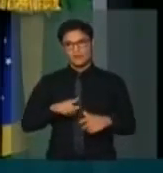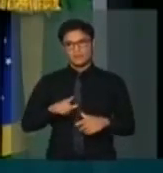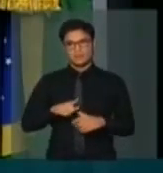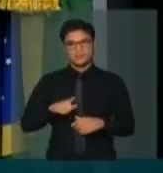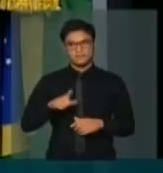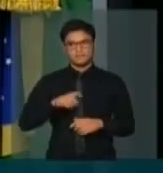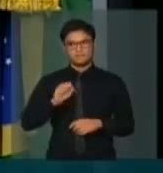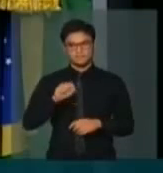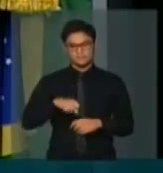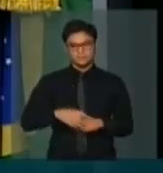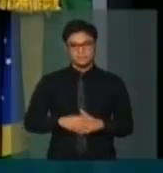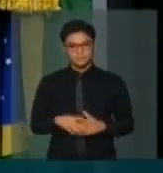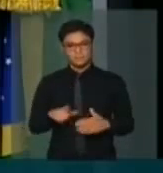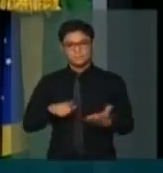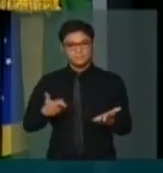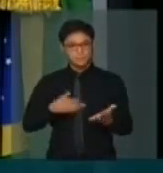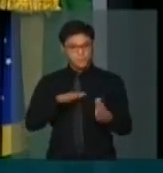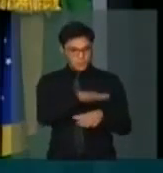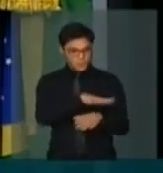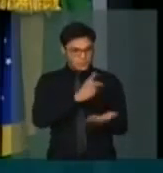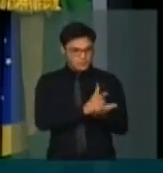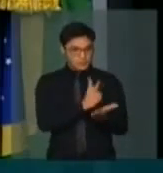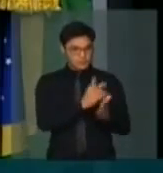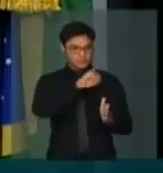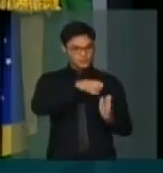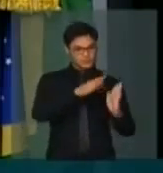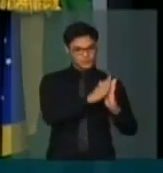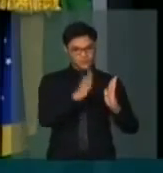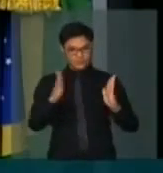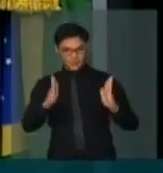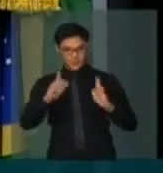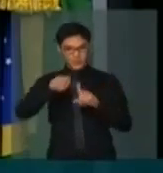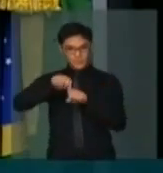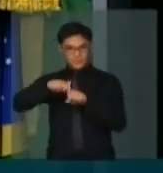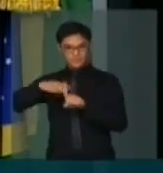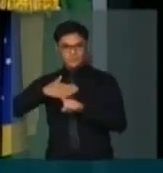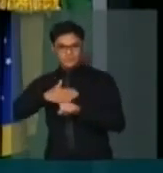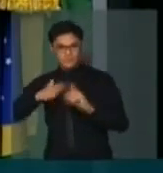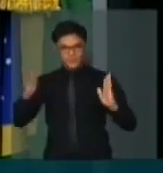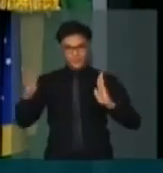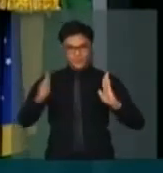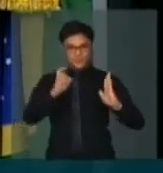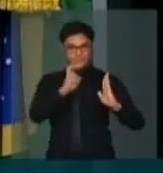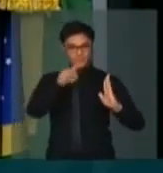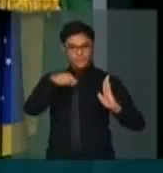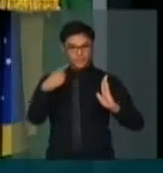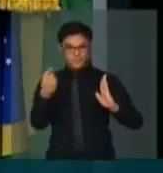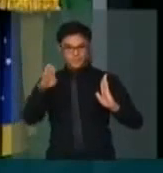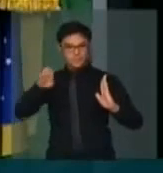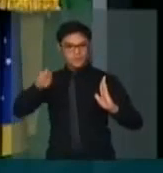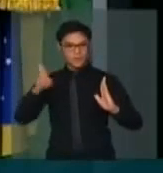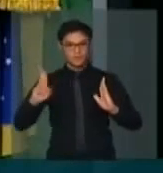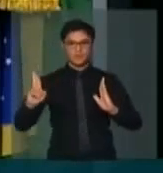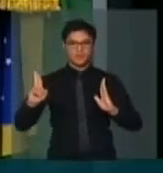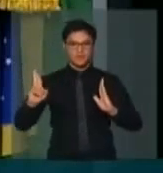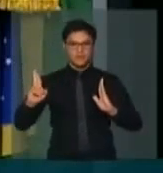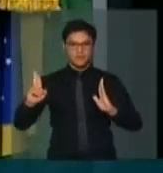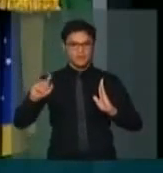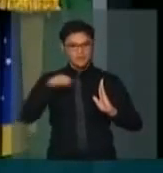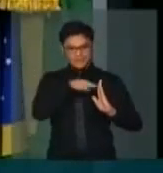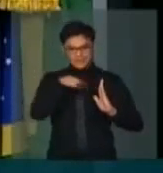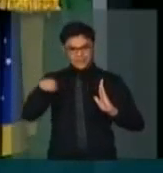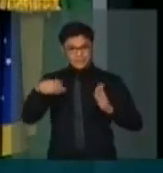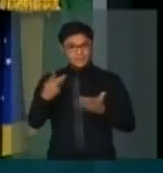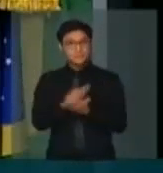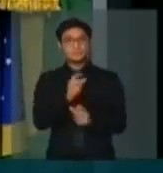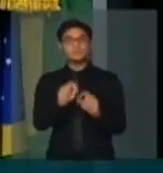No ano passado, no mesmo período de janeiro a agosto, eram 5,1 bilhões de reais. Ou seja, este